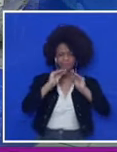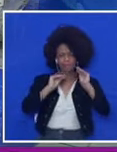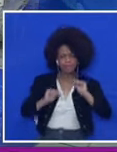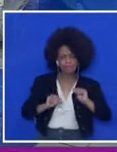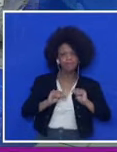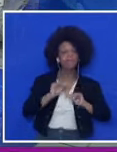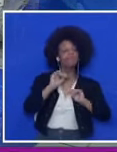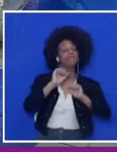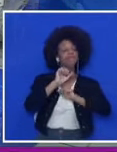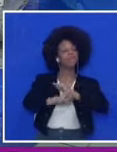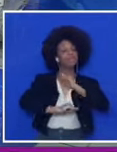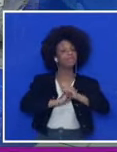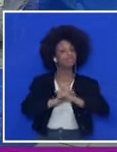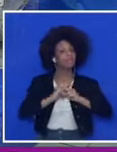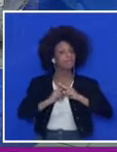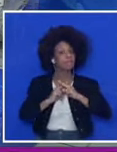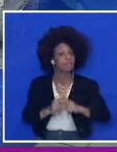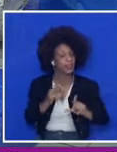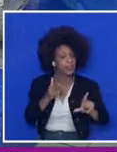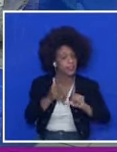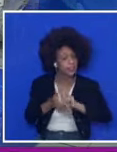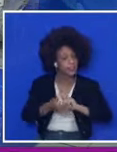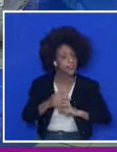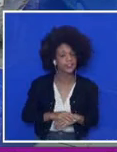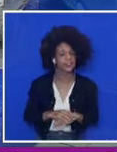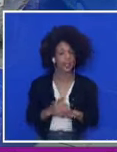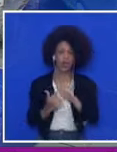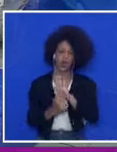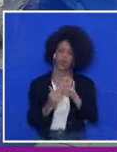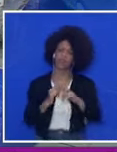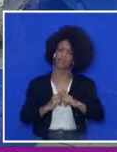publicados na página da Caixa na internet. É só acessar